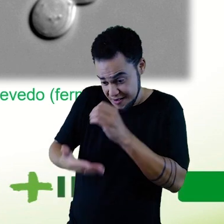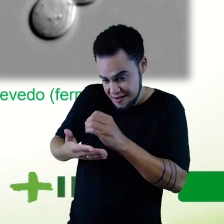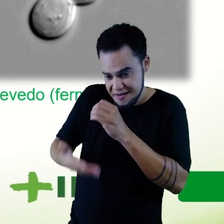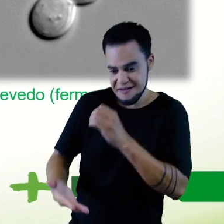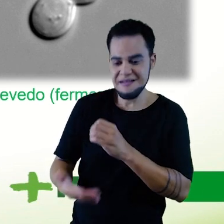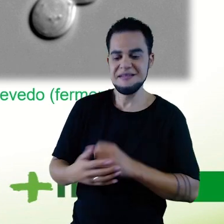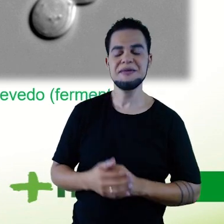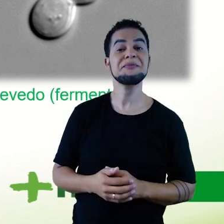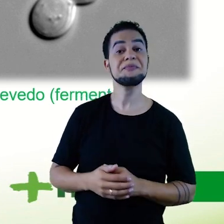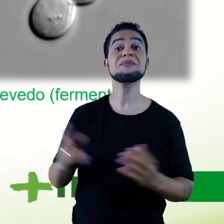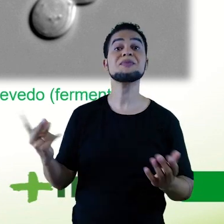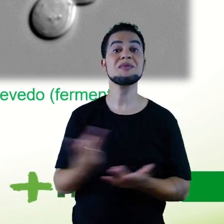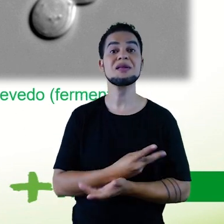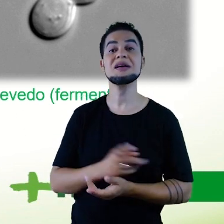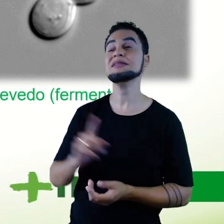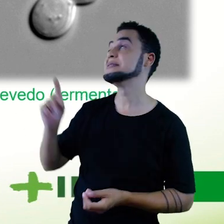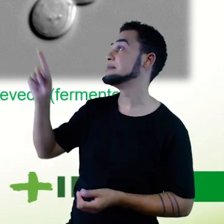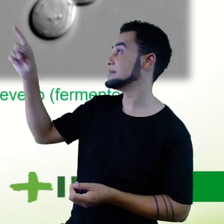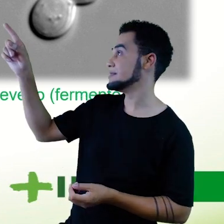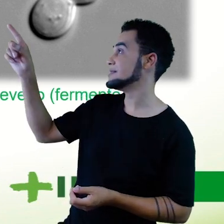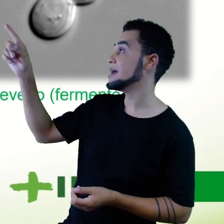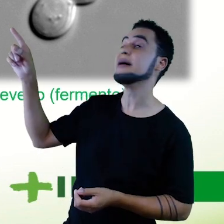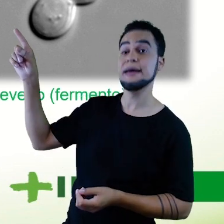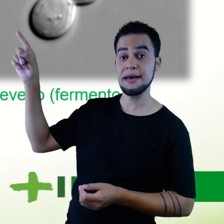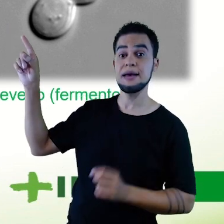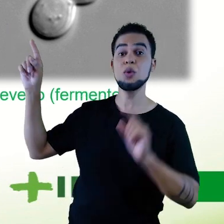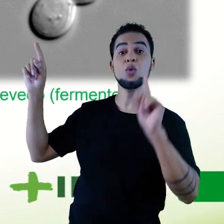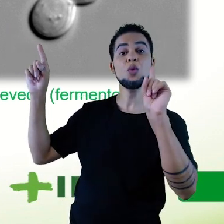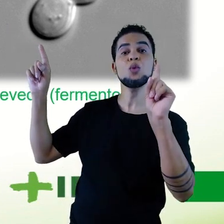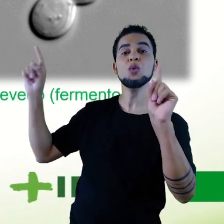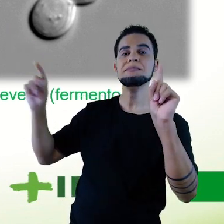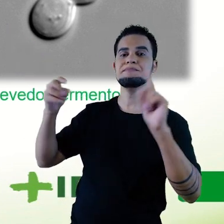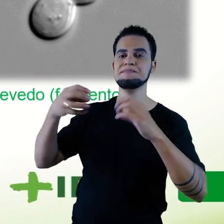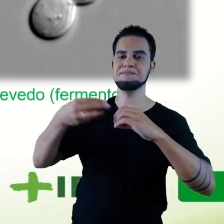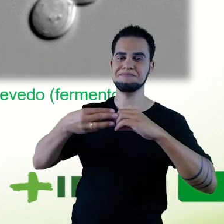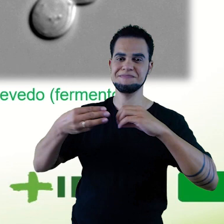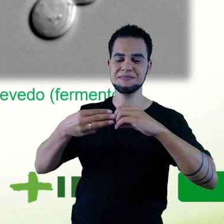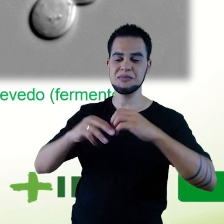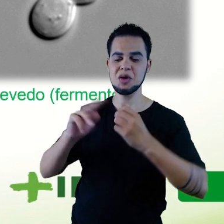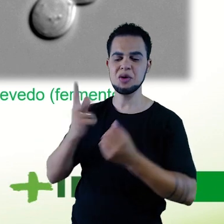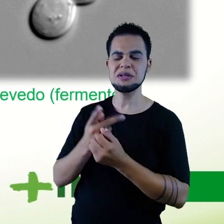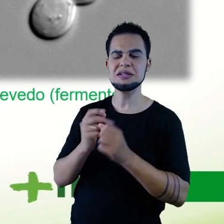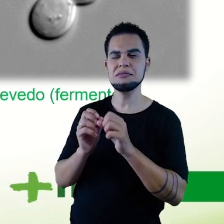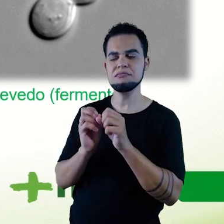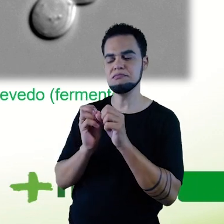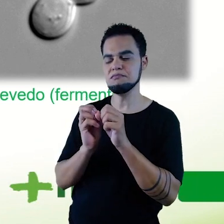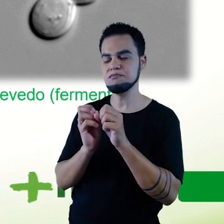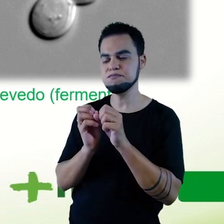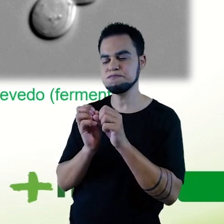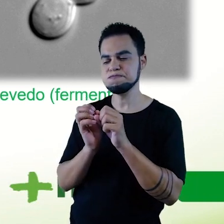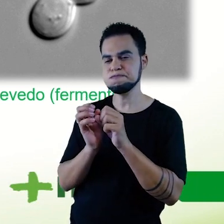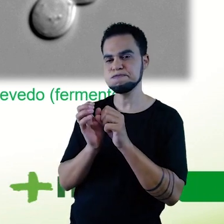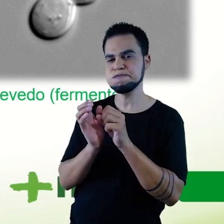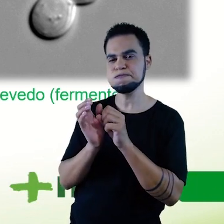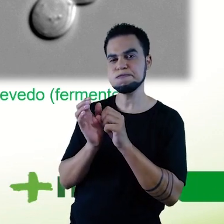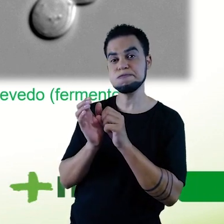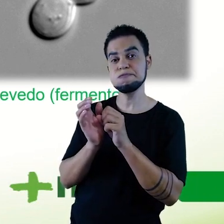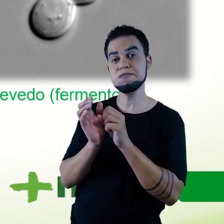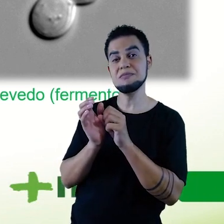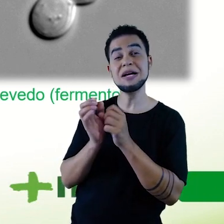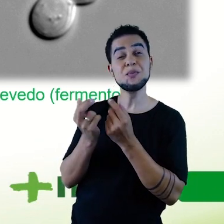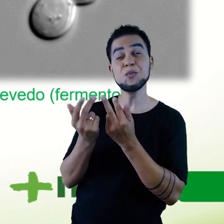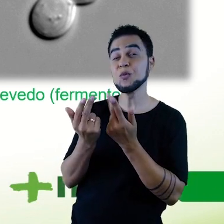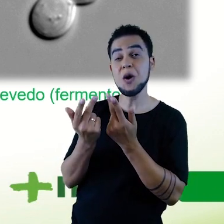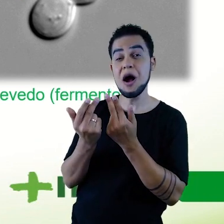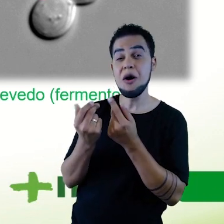microscópico. E repara que esse fungo aqui, ó, ele é unicelular. Repare que ele está formando aqui um brotinho, ó, um filho idêntico, é